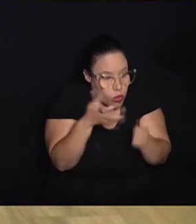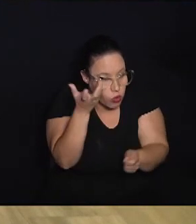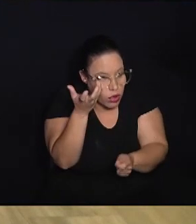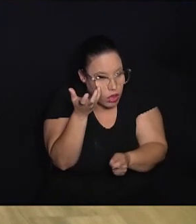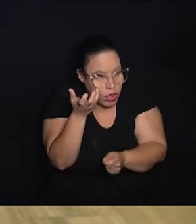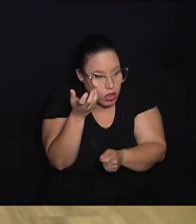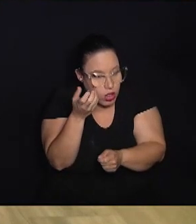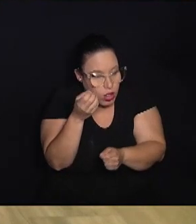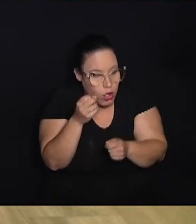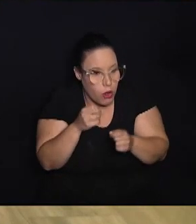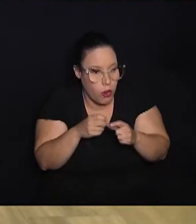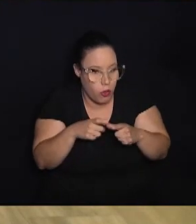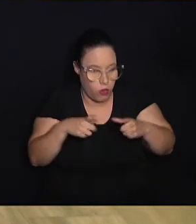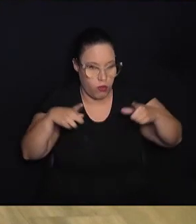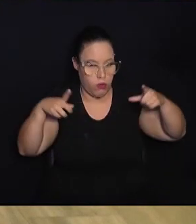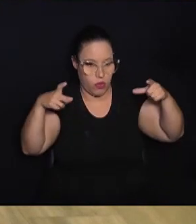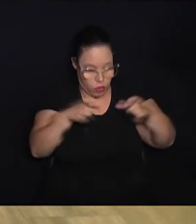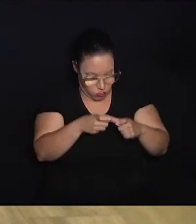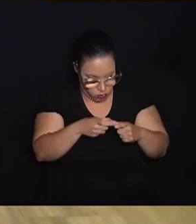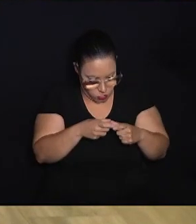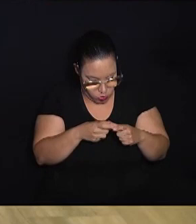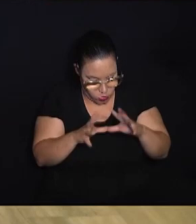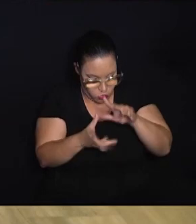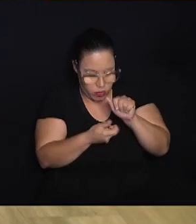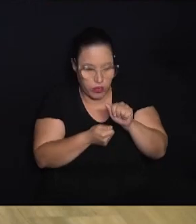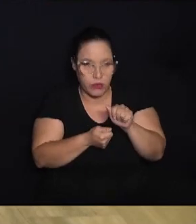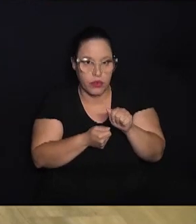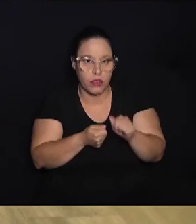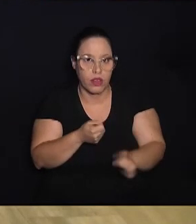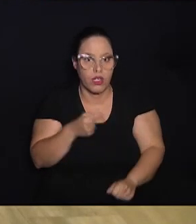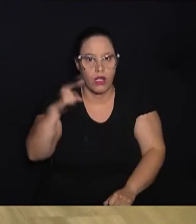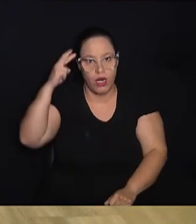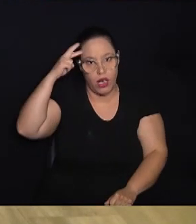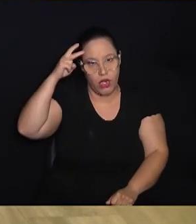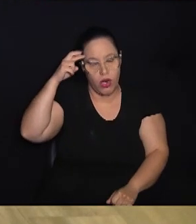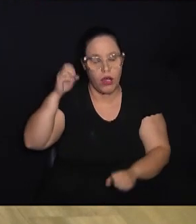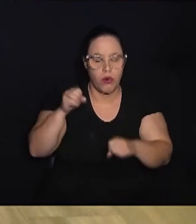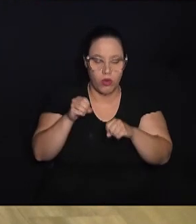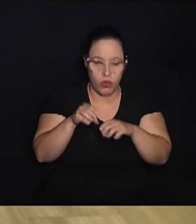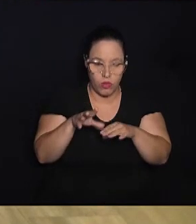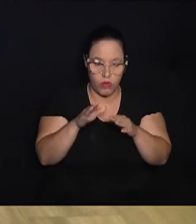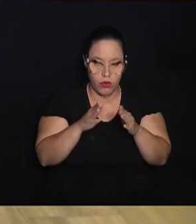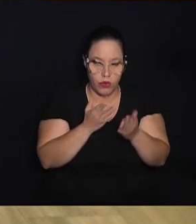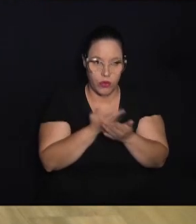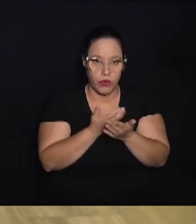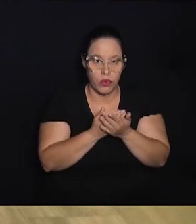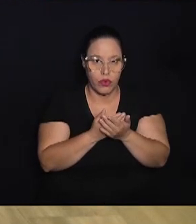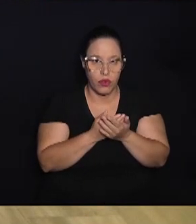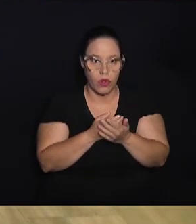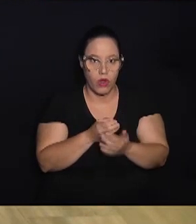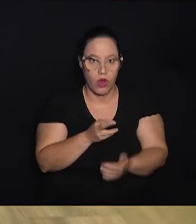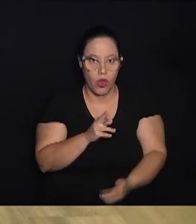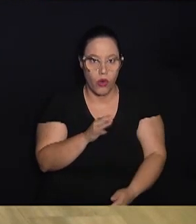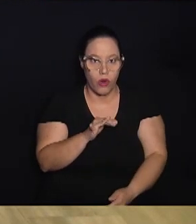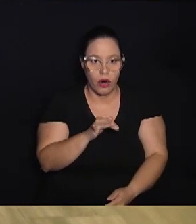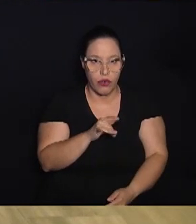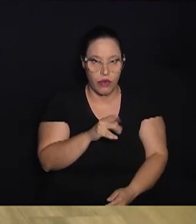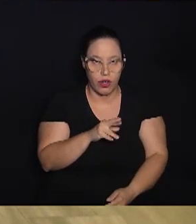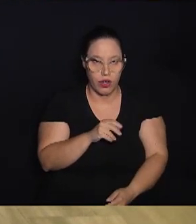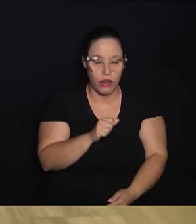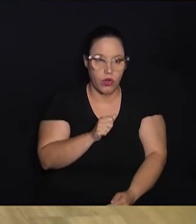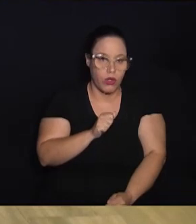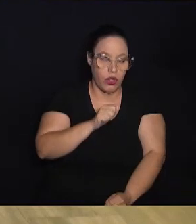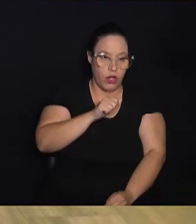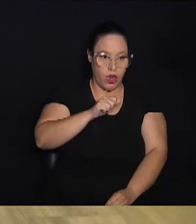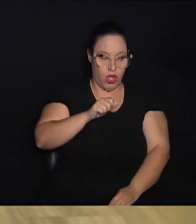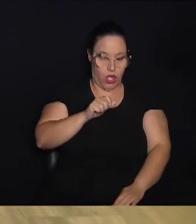micro ou no macro universo né eu lembro de uma aula do do DJ que você mostrou a evolução da Luis Lane do Clark kente e